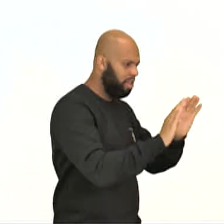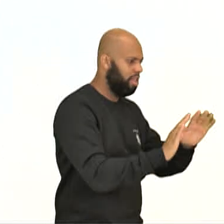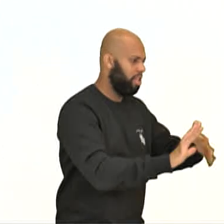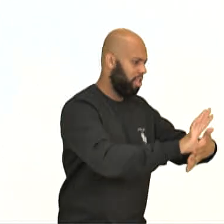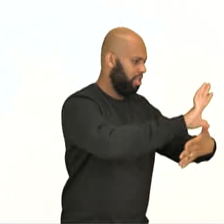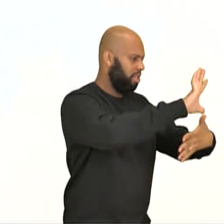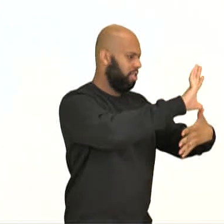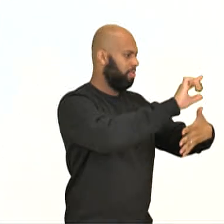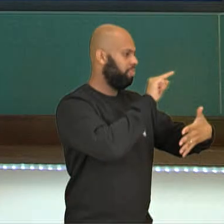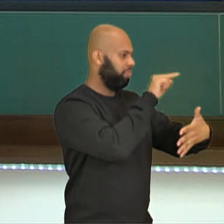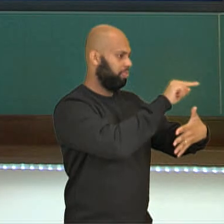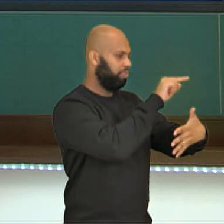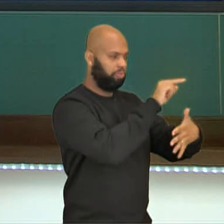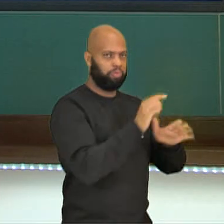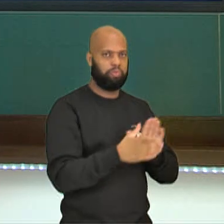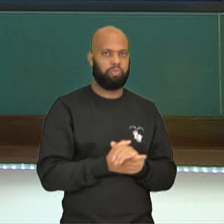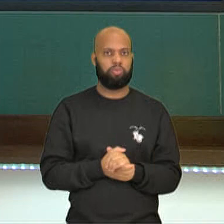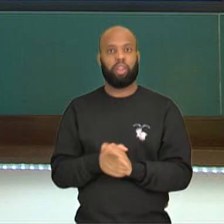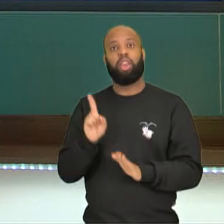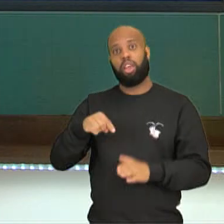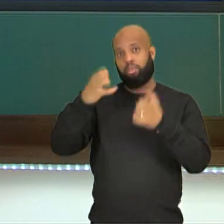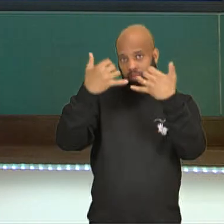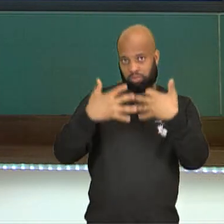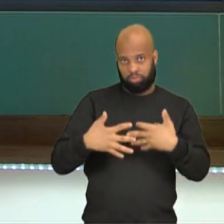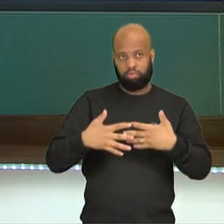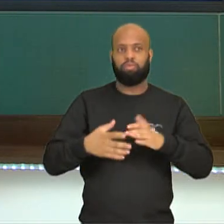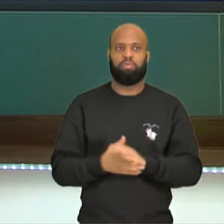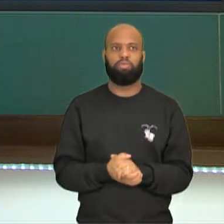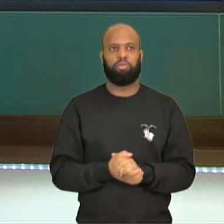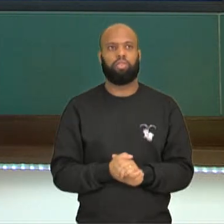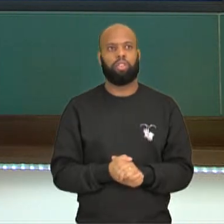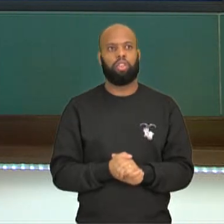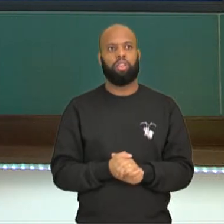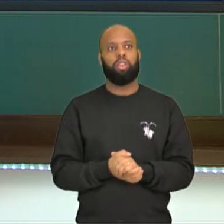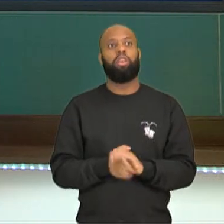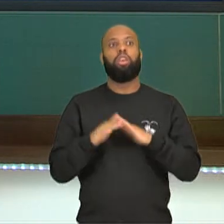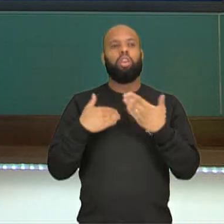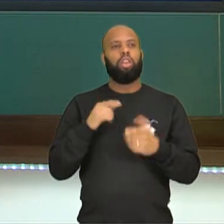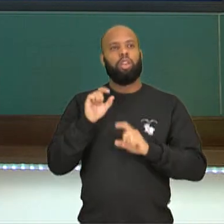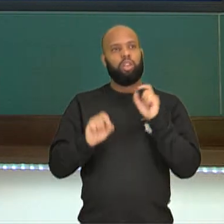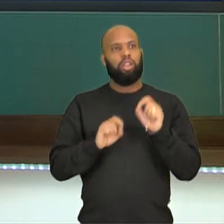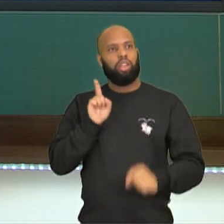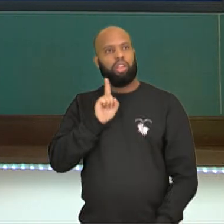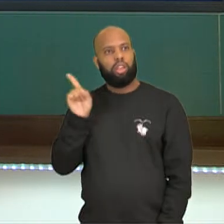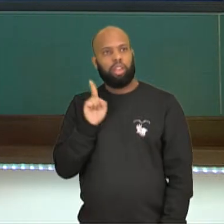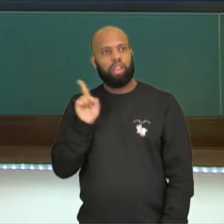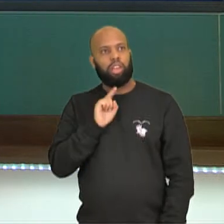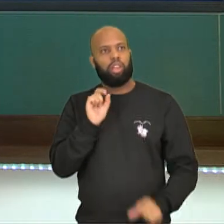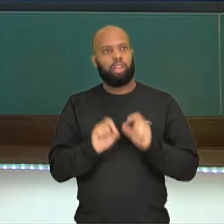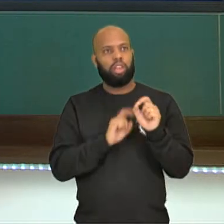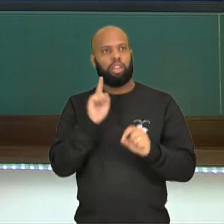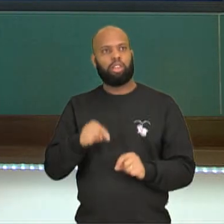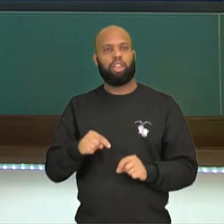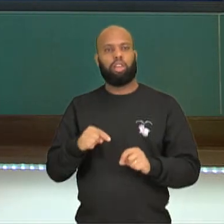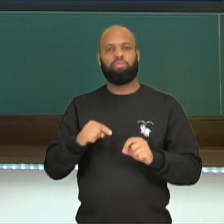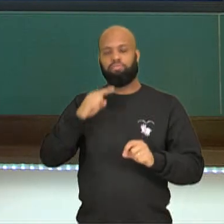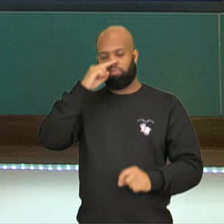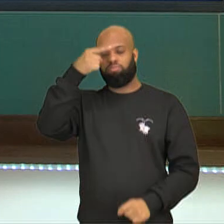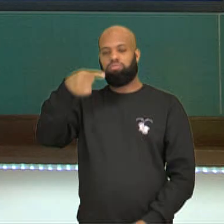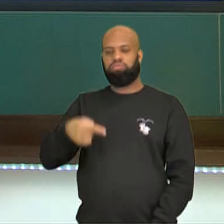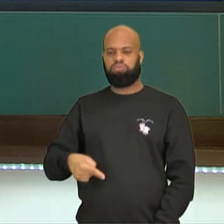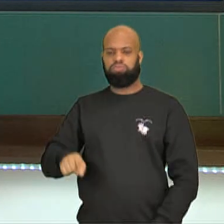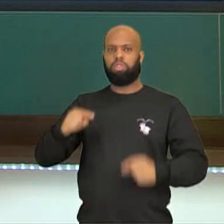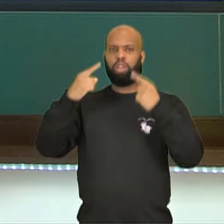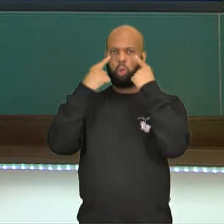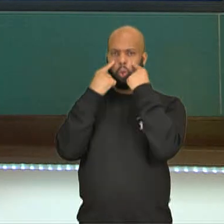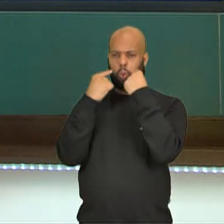humanos para o continente americano. Essa é a explicação. No entanto, esse aqui é inclusive um esqueleto de um mamute colombiano, Museu